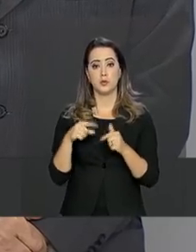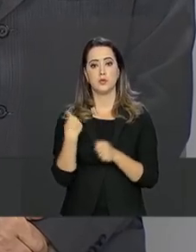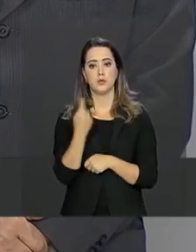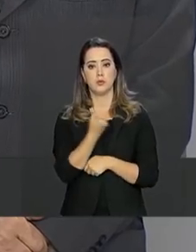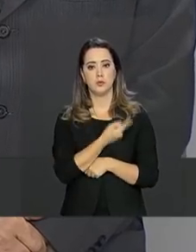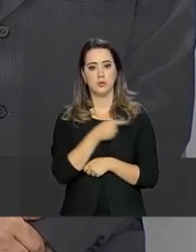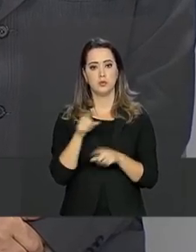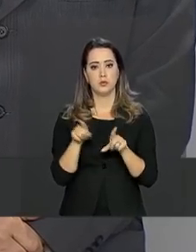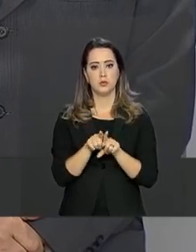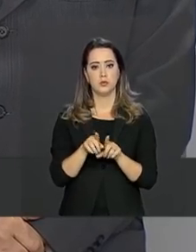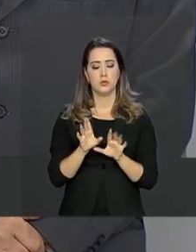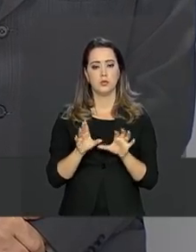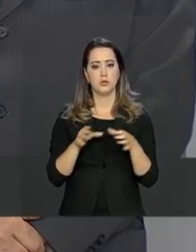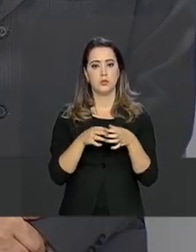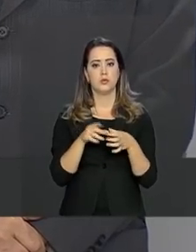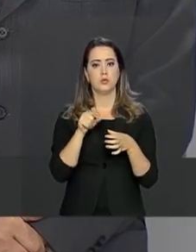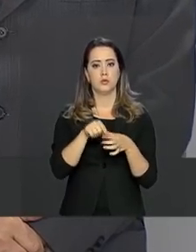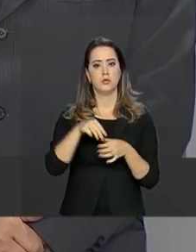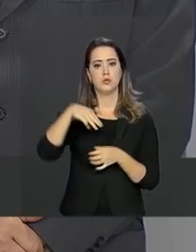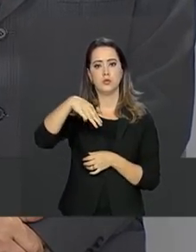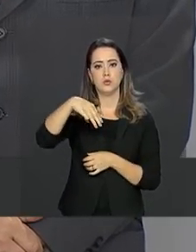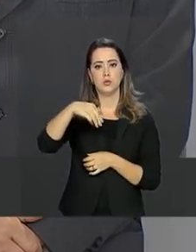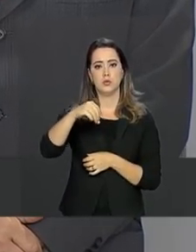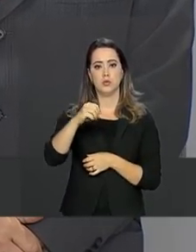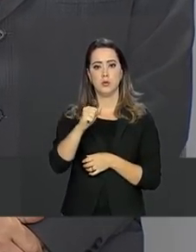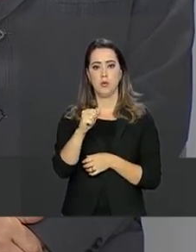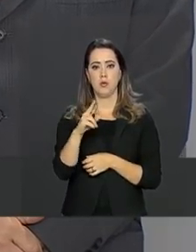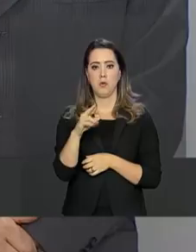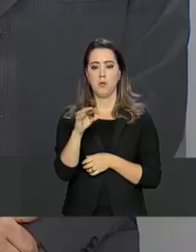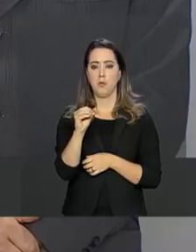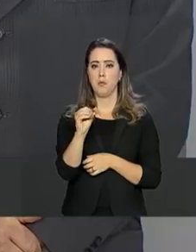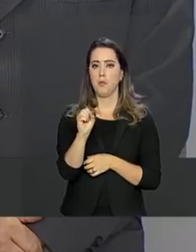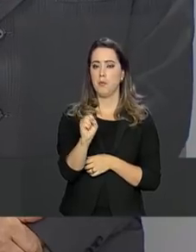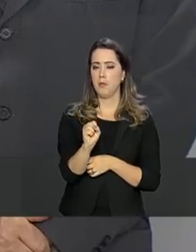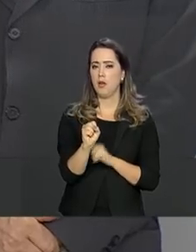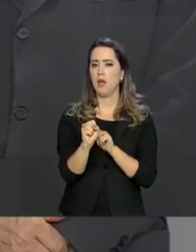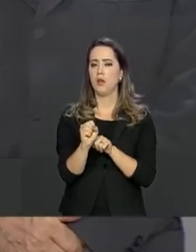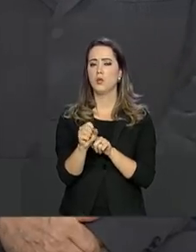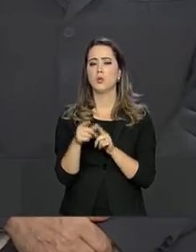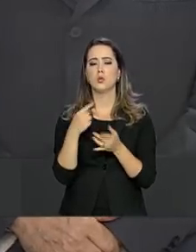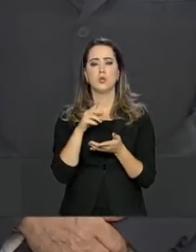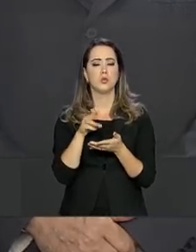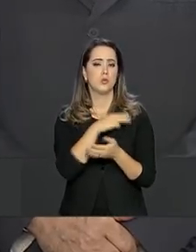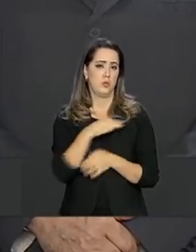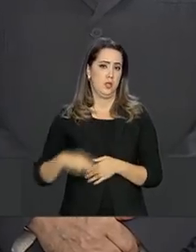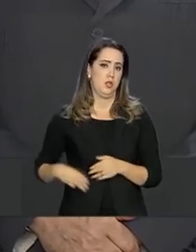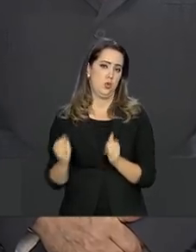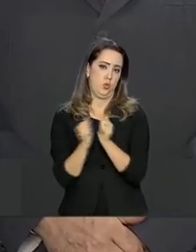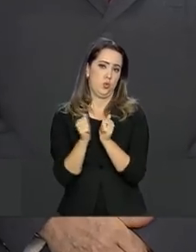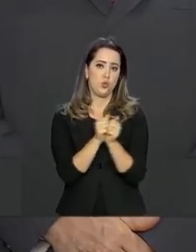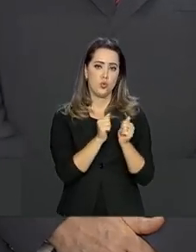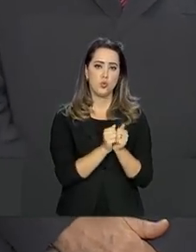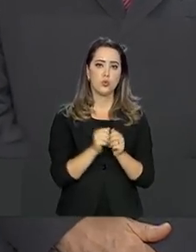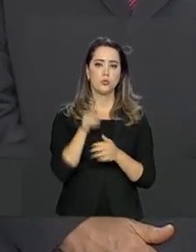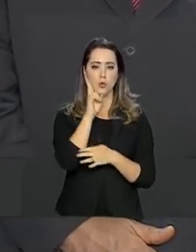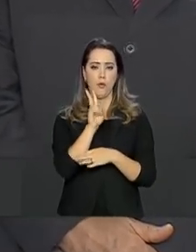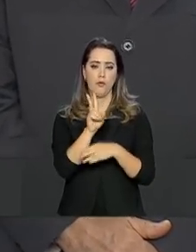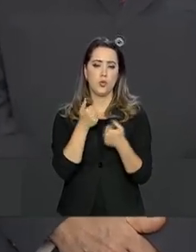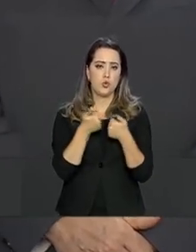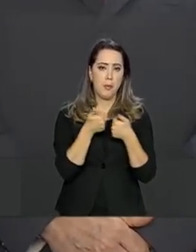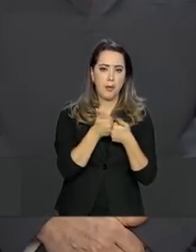jorge o pac de torquato e o guardian o fazenda igualmente acompanhou o